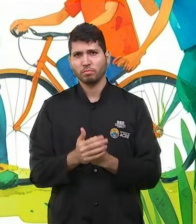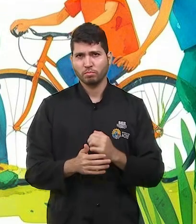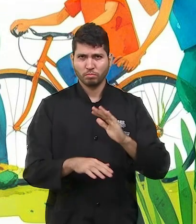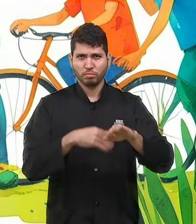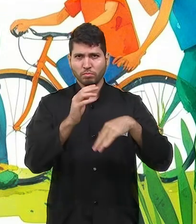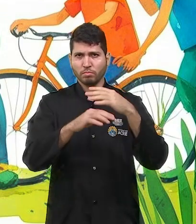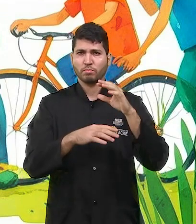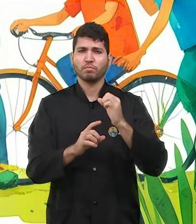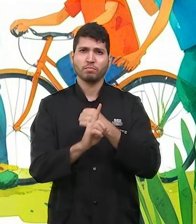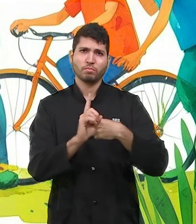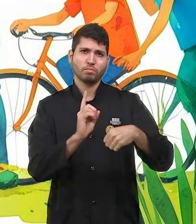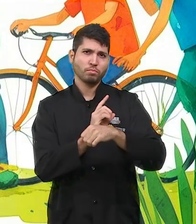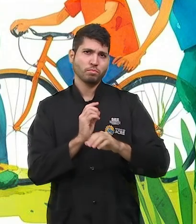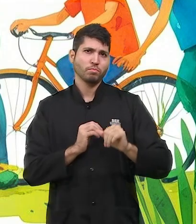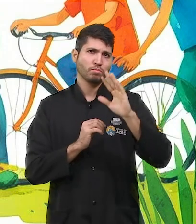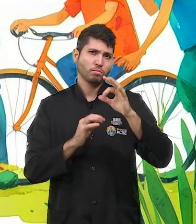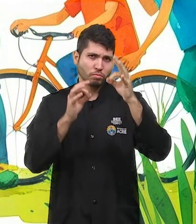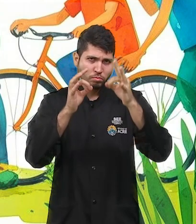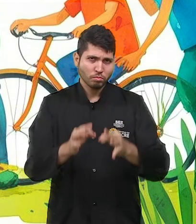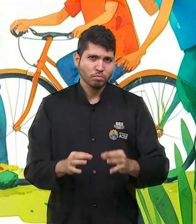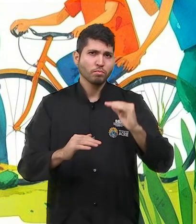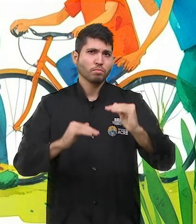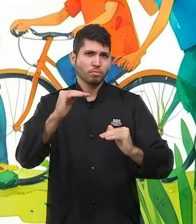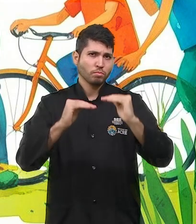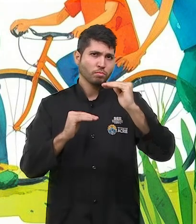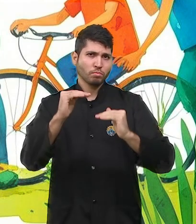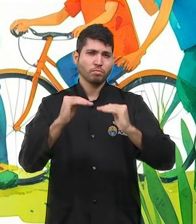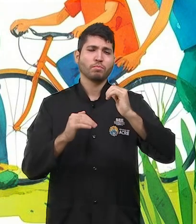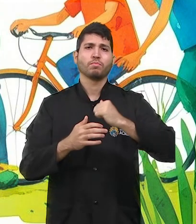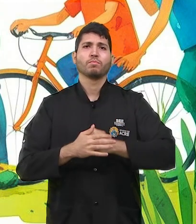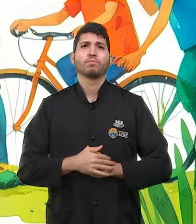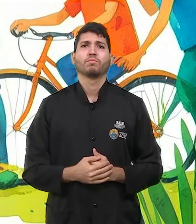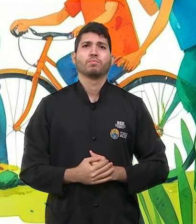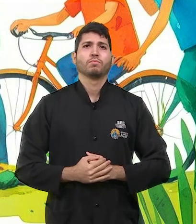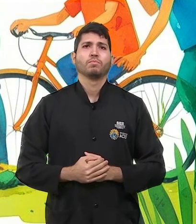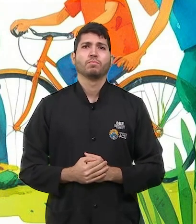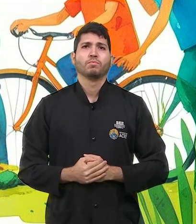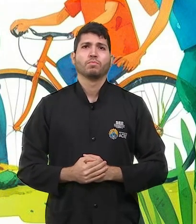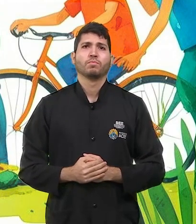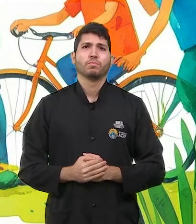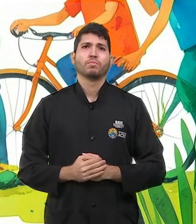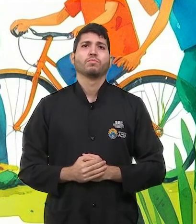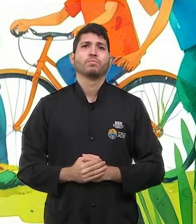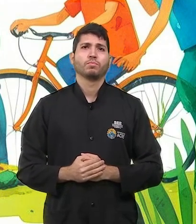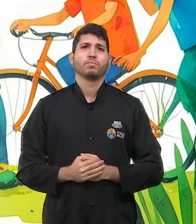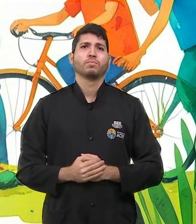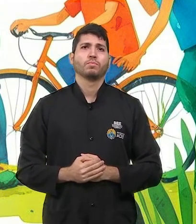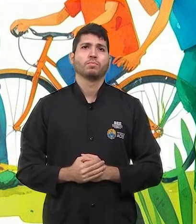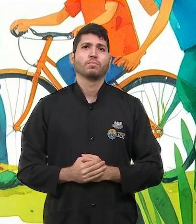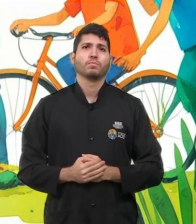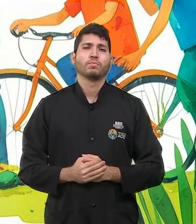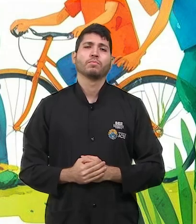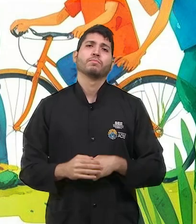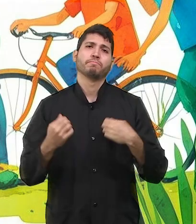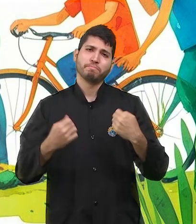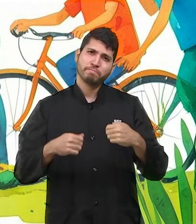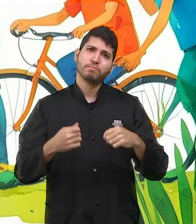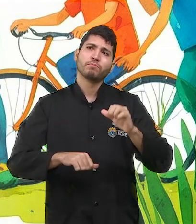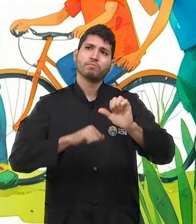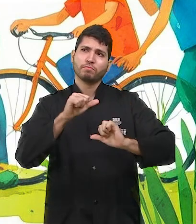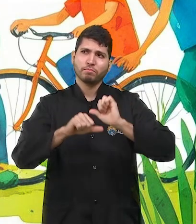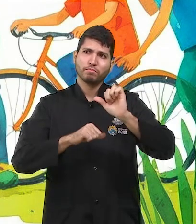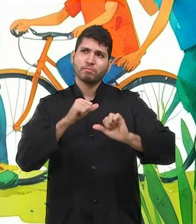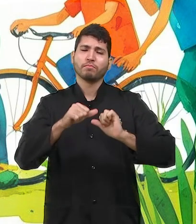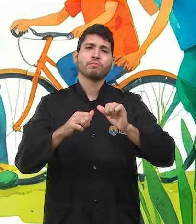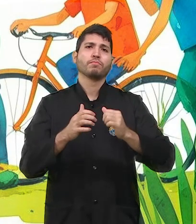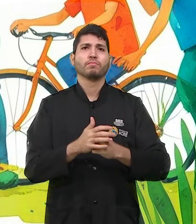uma sociedade mais justa e equilibrada. Contudo, a gente precisa de uma mudança onde? Uma mudança